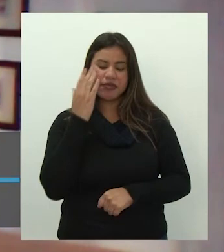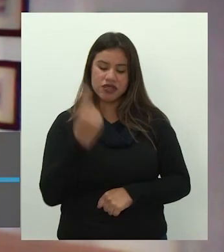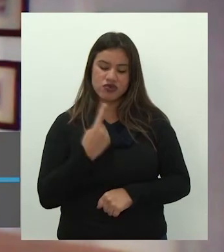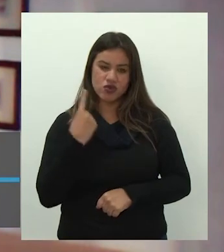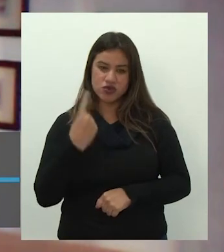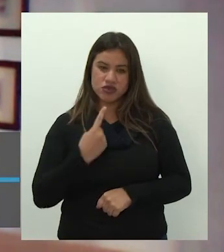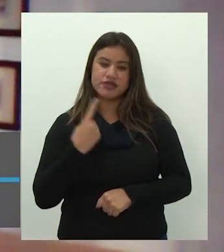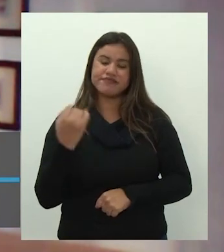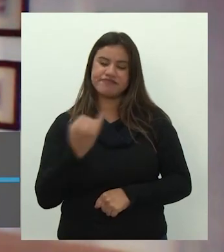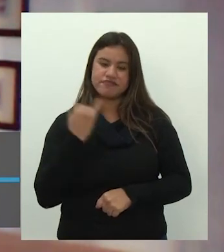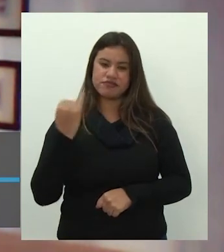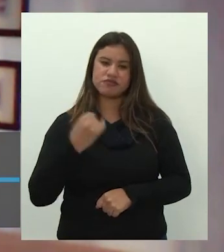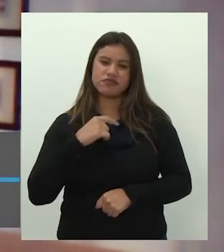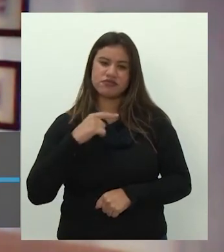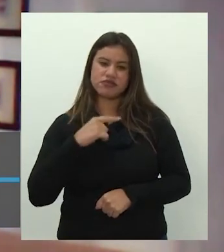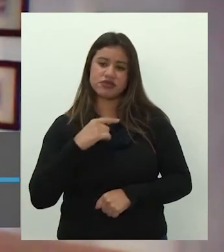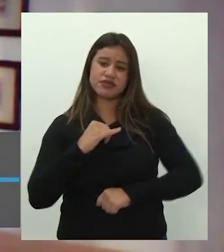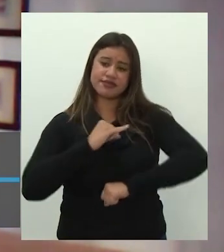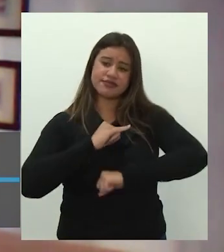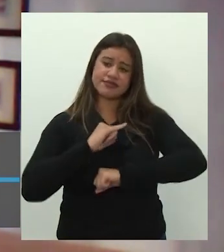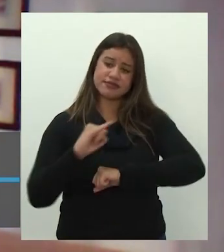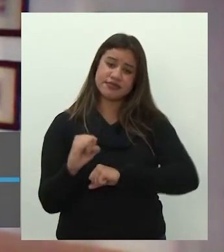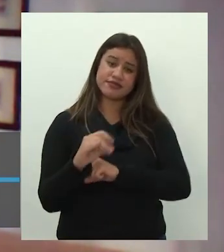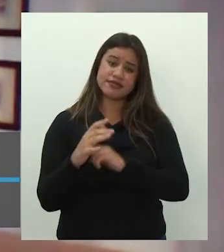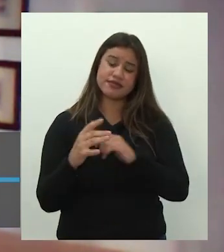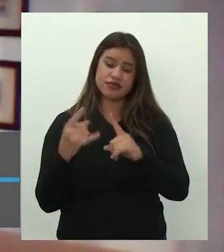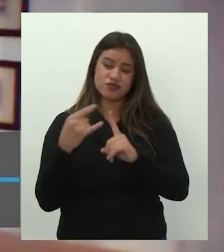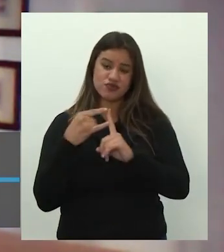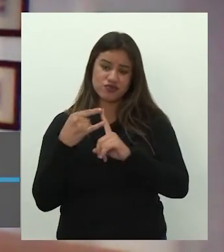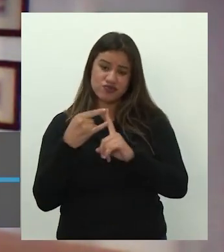bem importante. Se não der para fazer um Zoom.